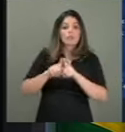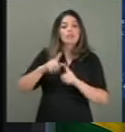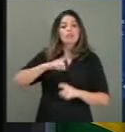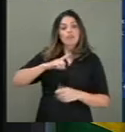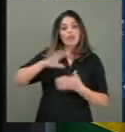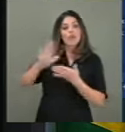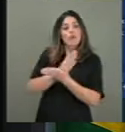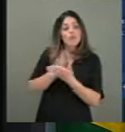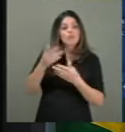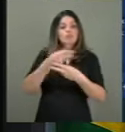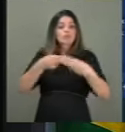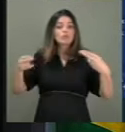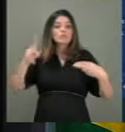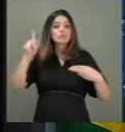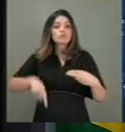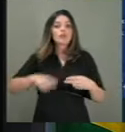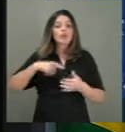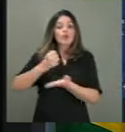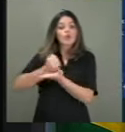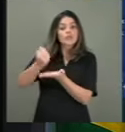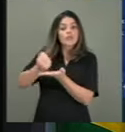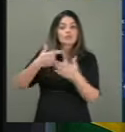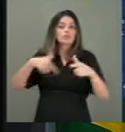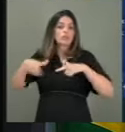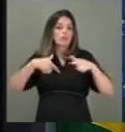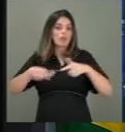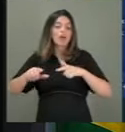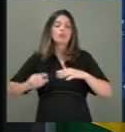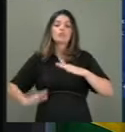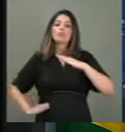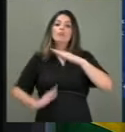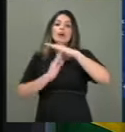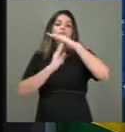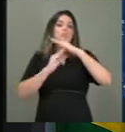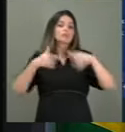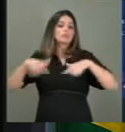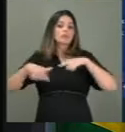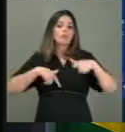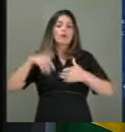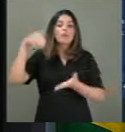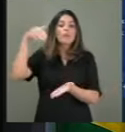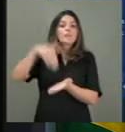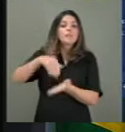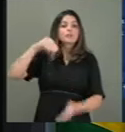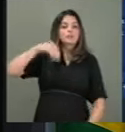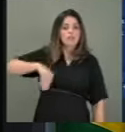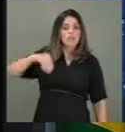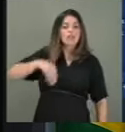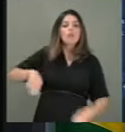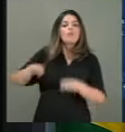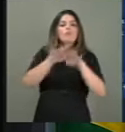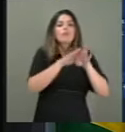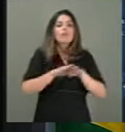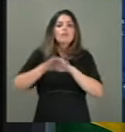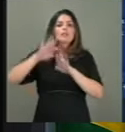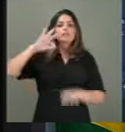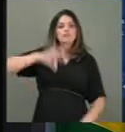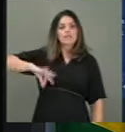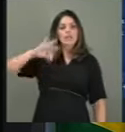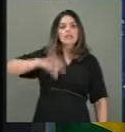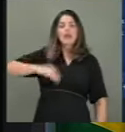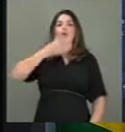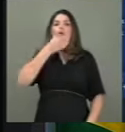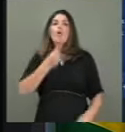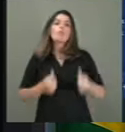lá seu presente contrato de trabalho jornada máxima de trabalho piso salarial igualdade salarial entre homens e mulheres